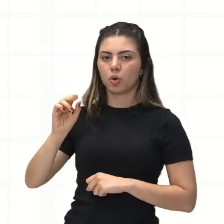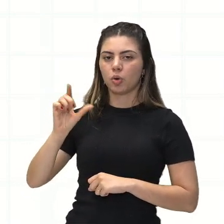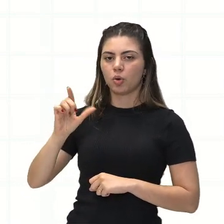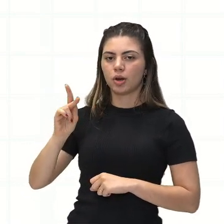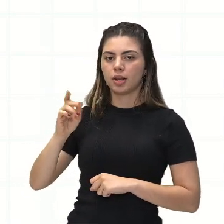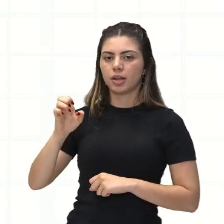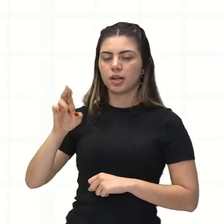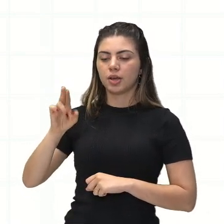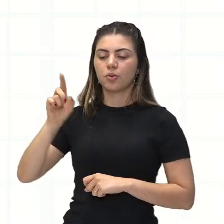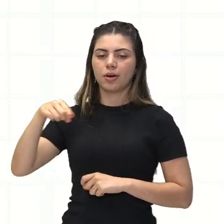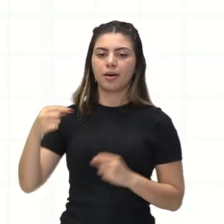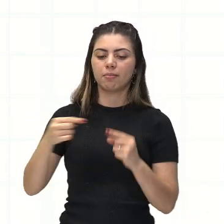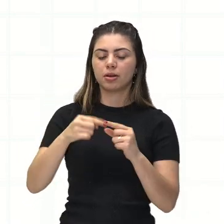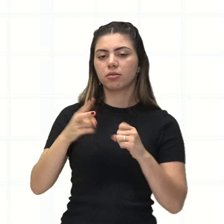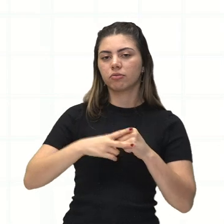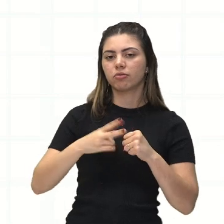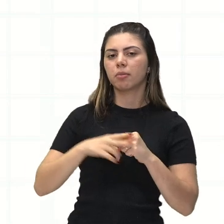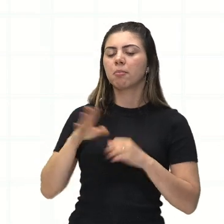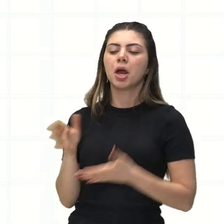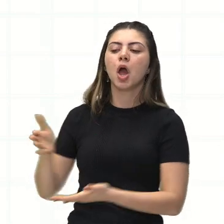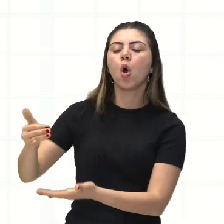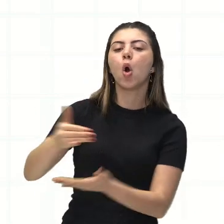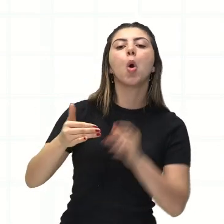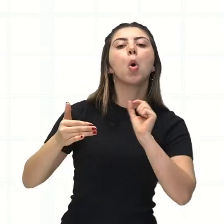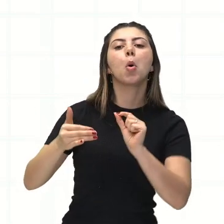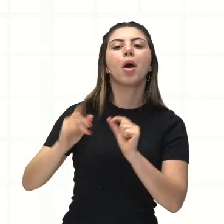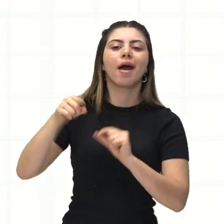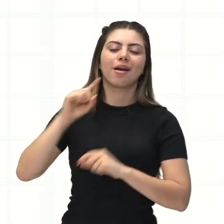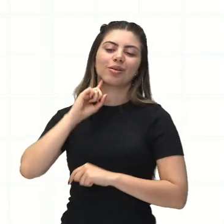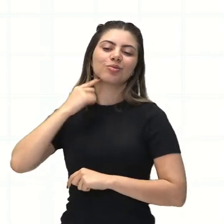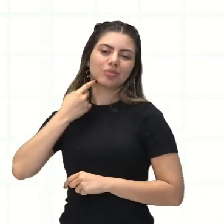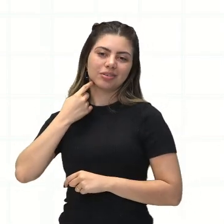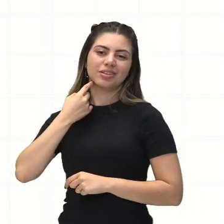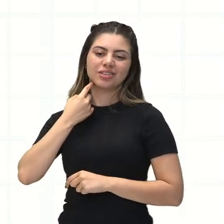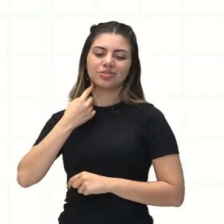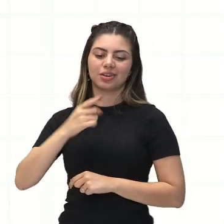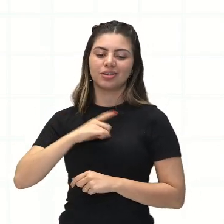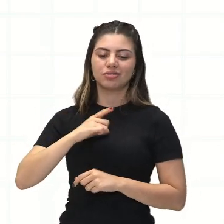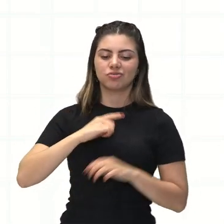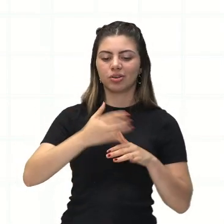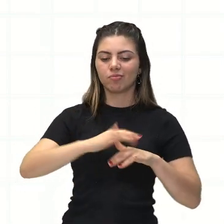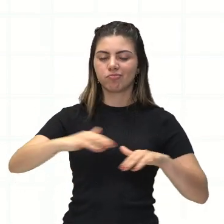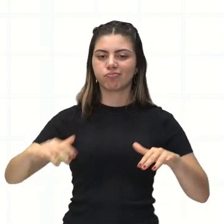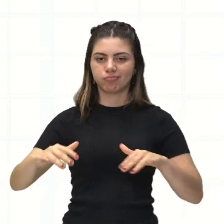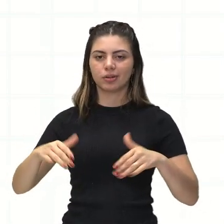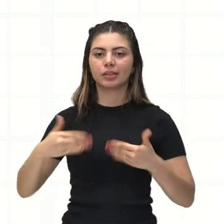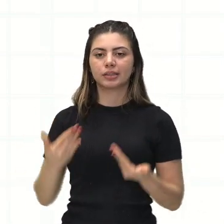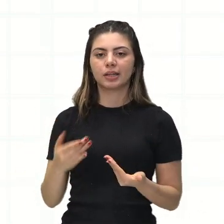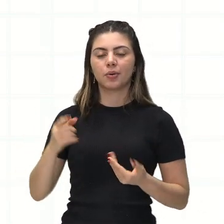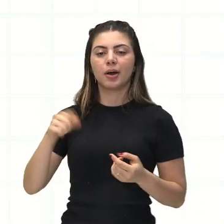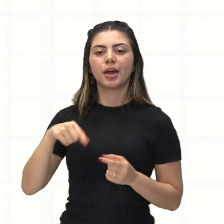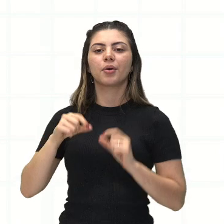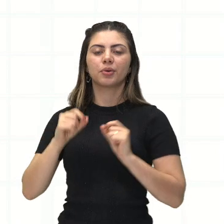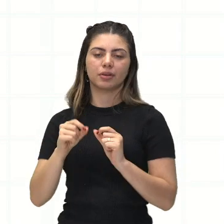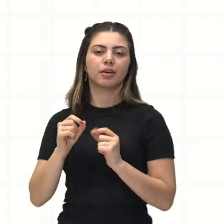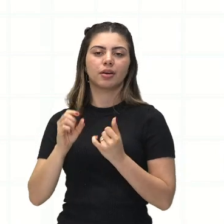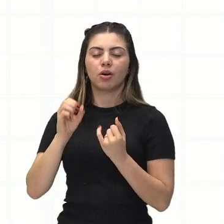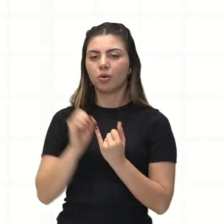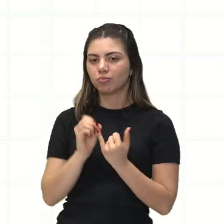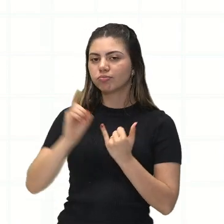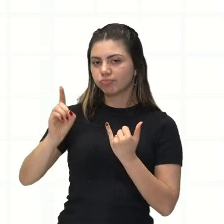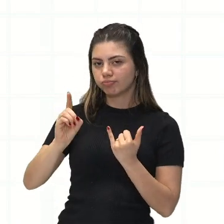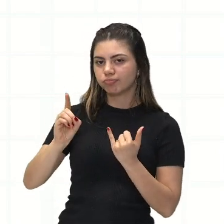o quê? O lixo da praia. E esse termo aqui eu vou chamar de objeto